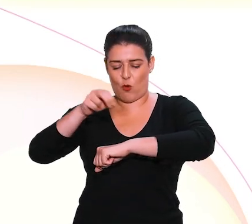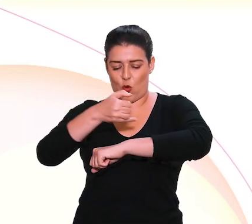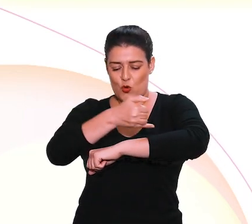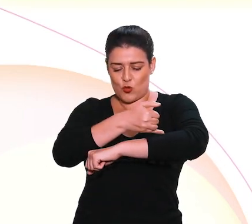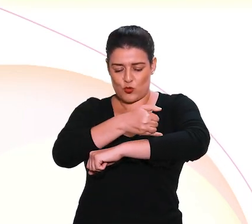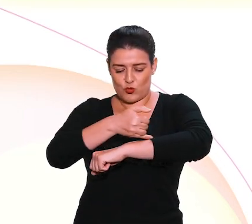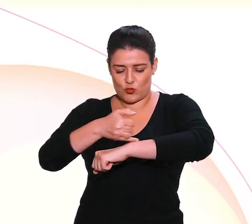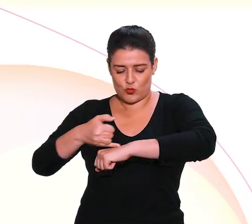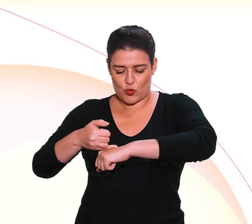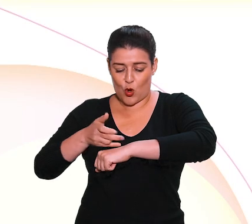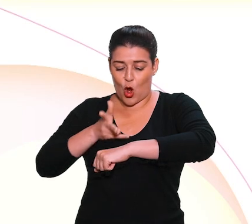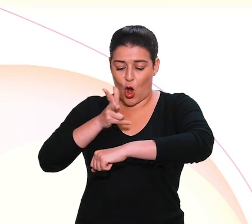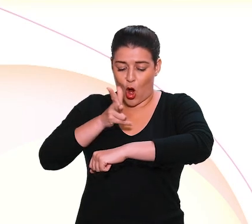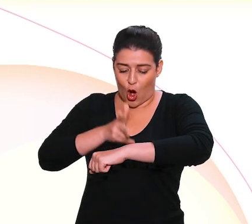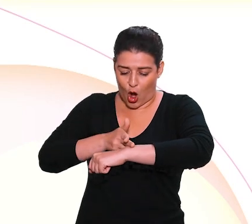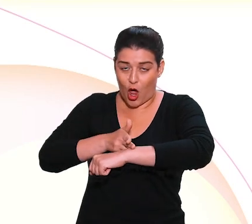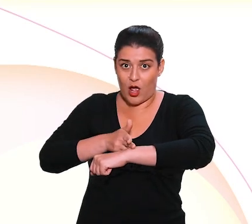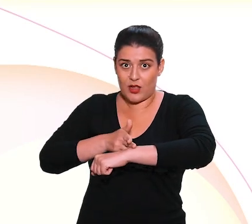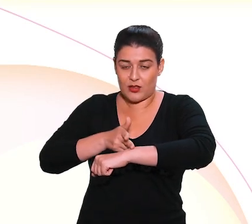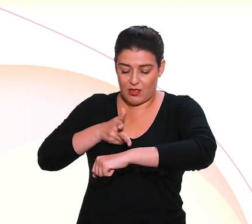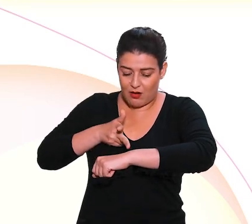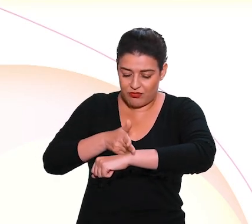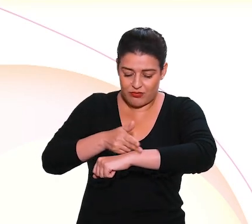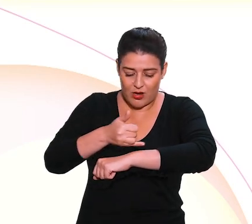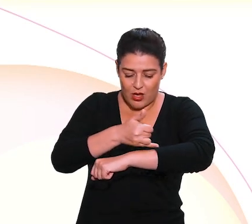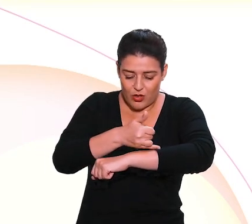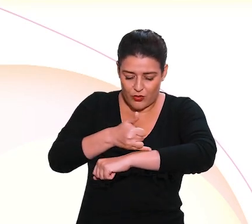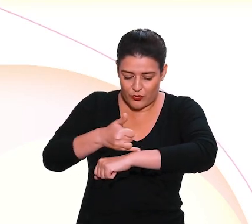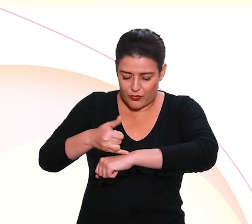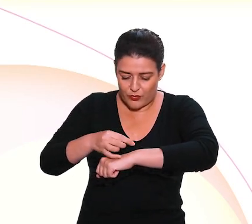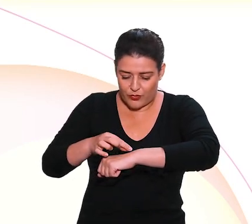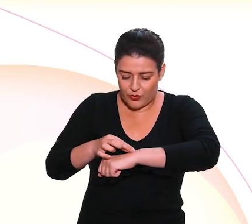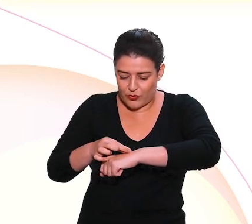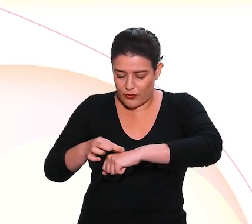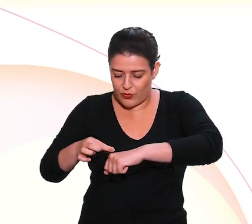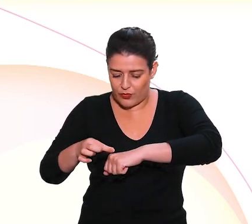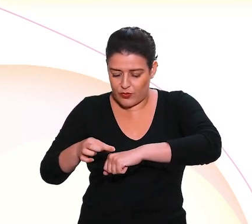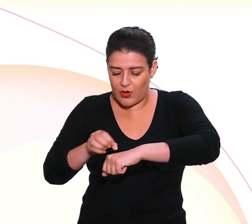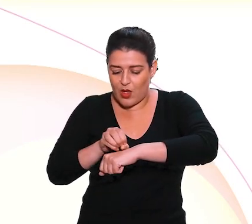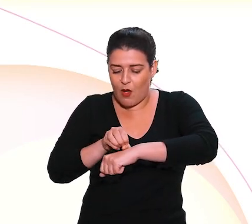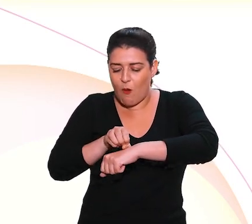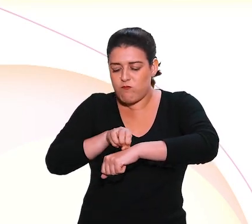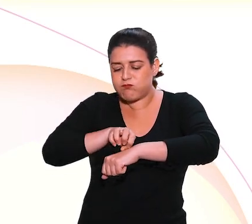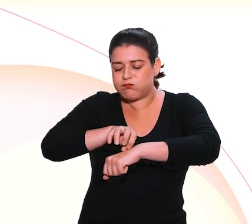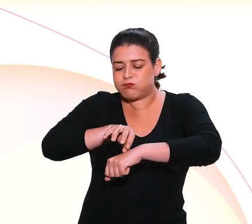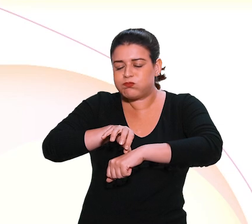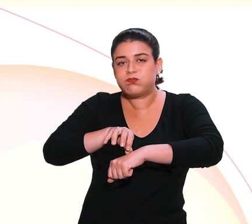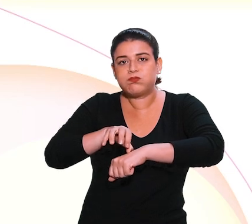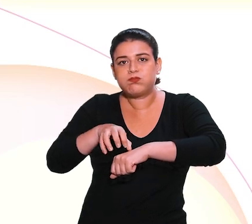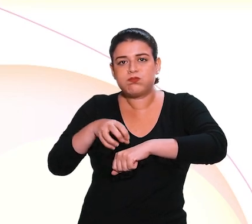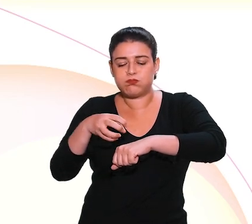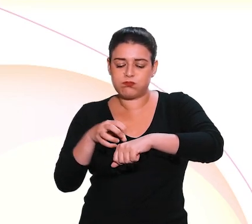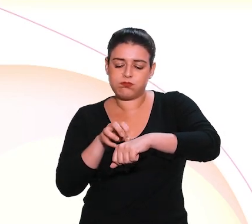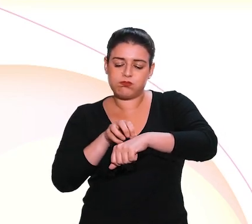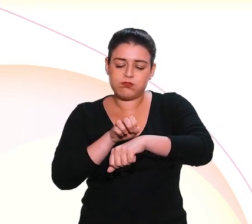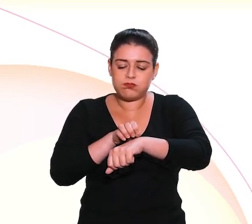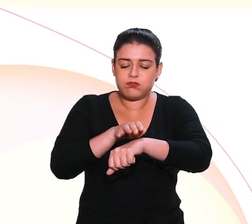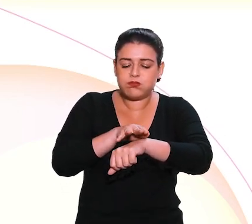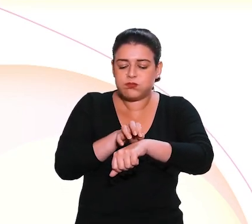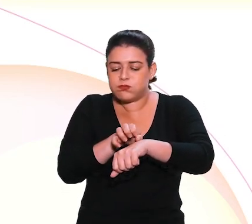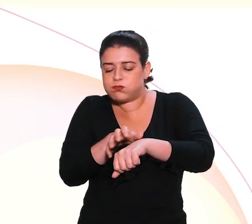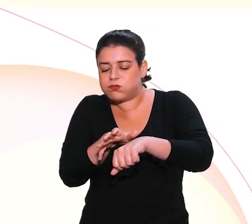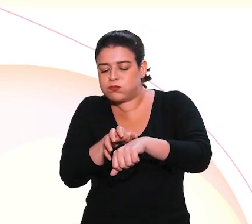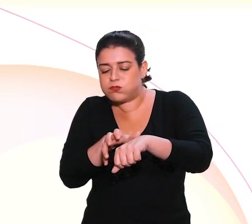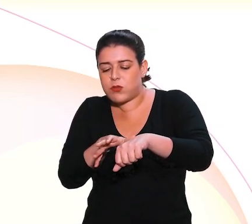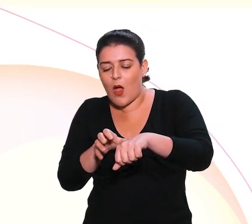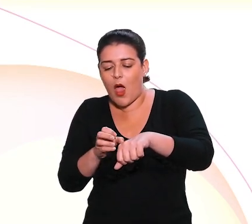a neurotimese, a parte terminal daquele nervo ele começa a crescer, criar pequenas ramificações e criar